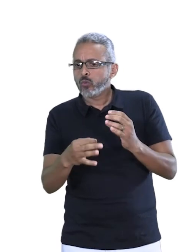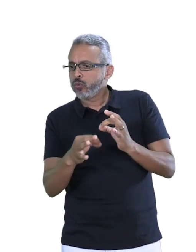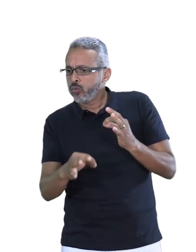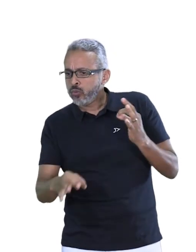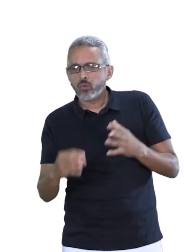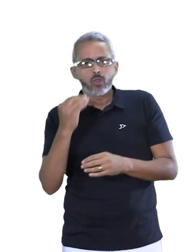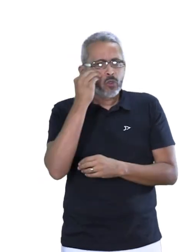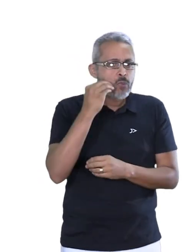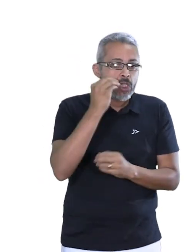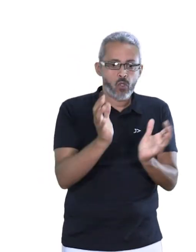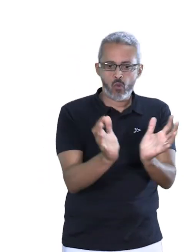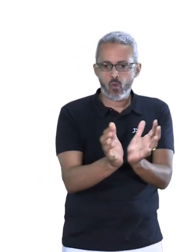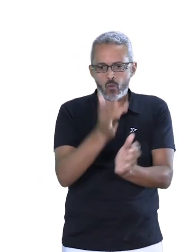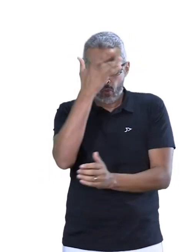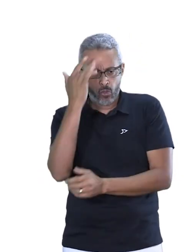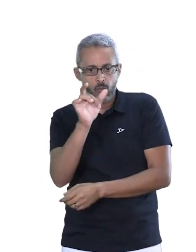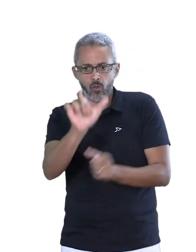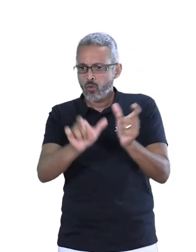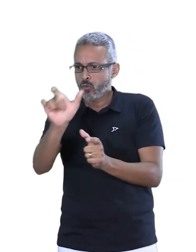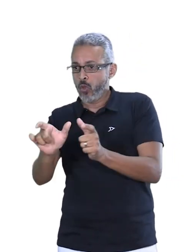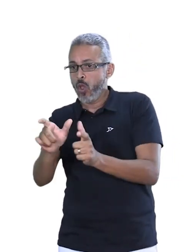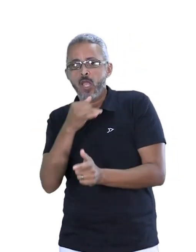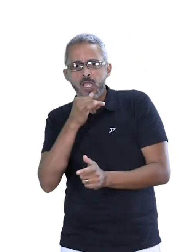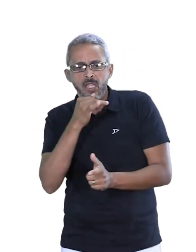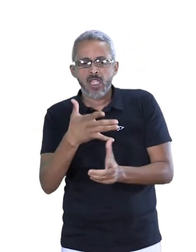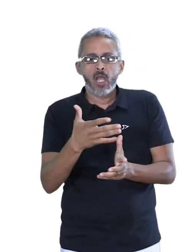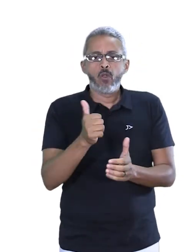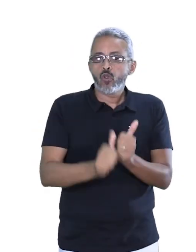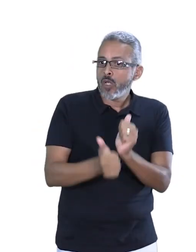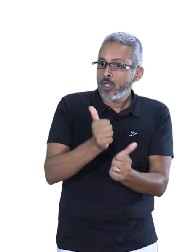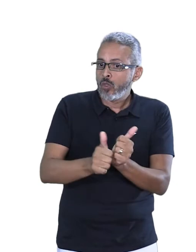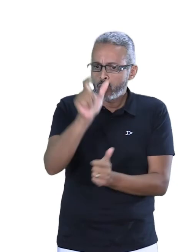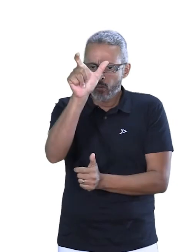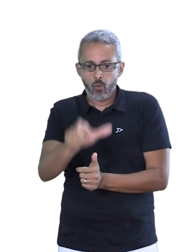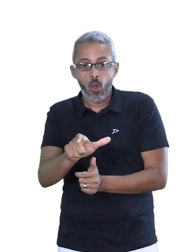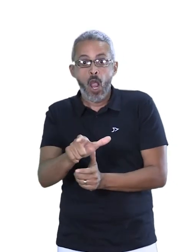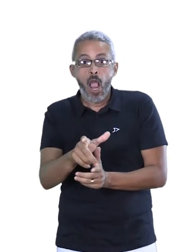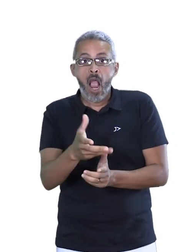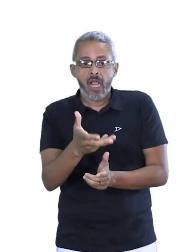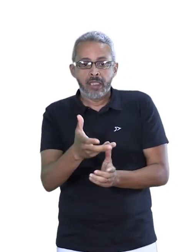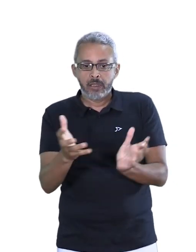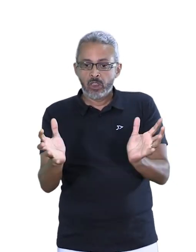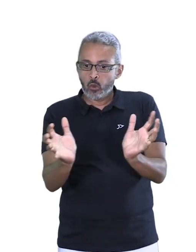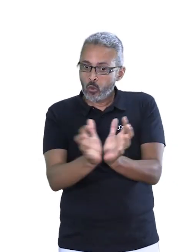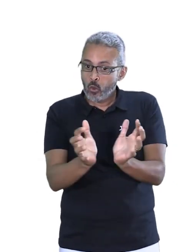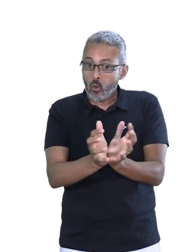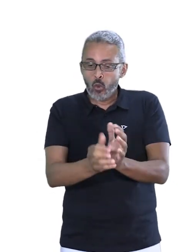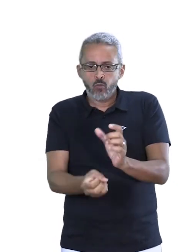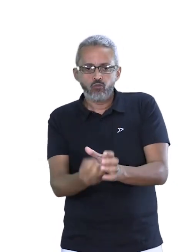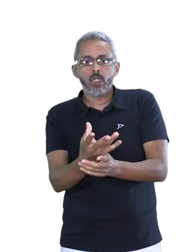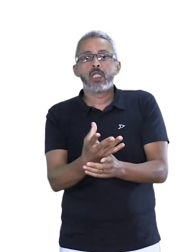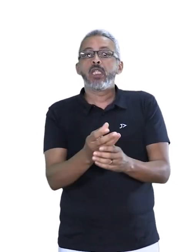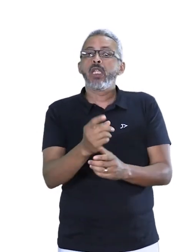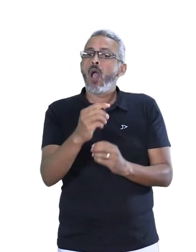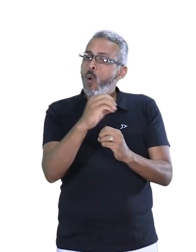pessoas. É como se você e todos os craques de futebol de sua escola resolvessem criar um. Já imaginou